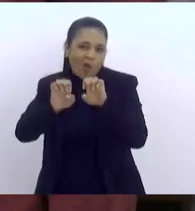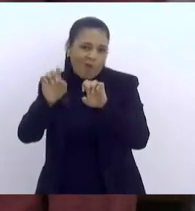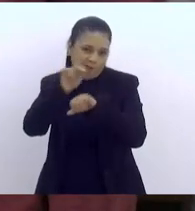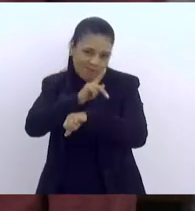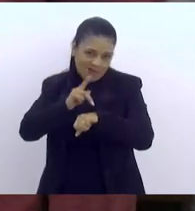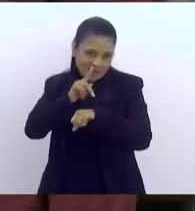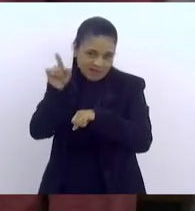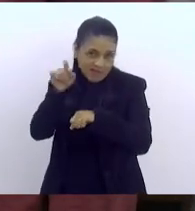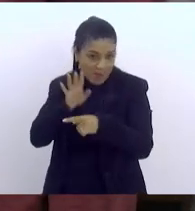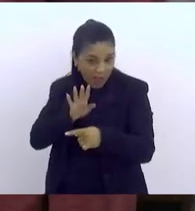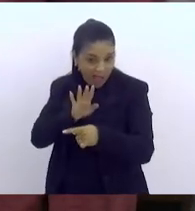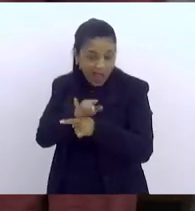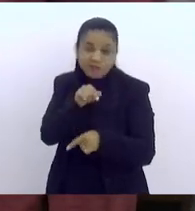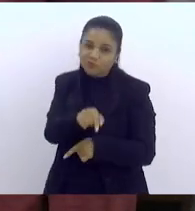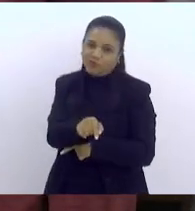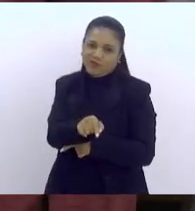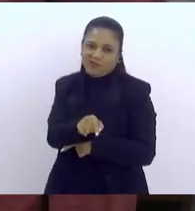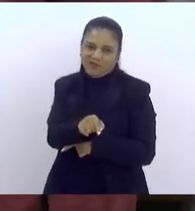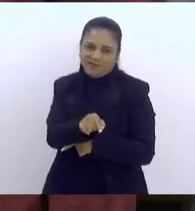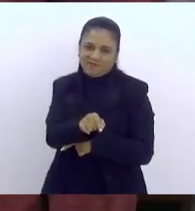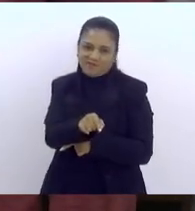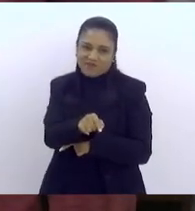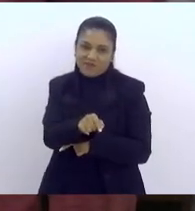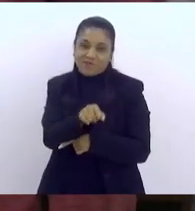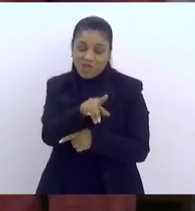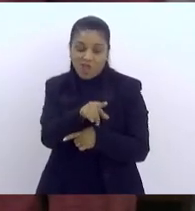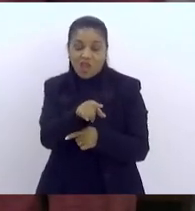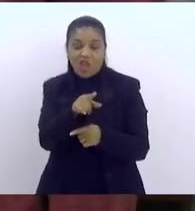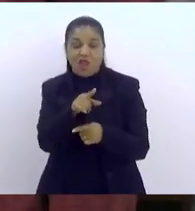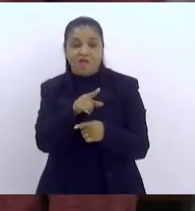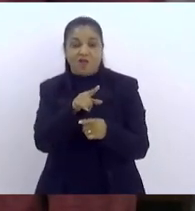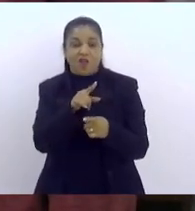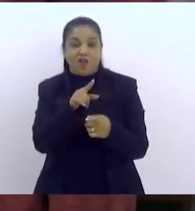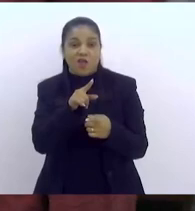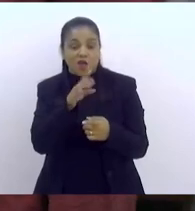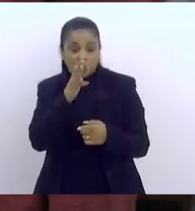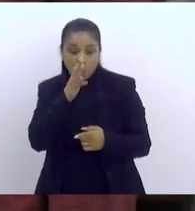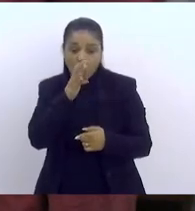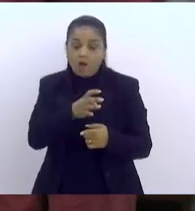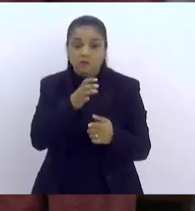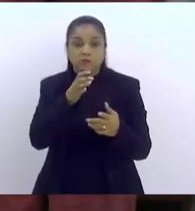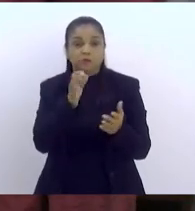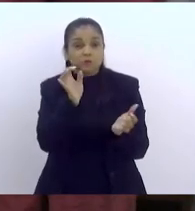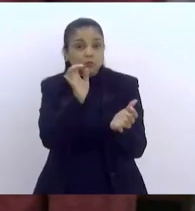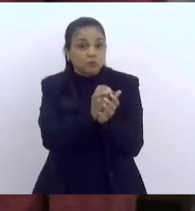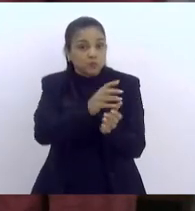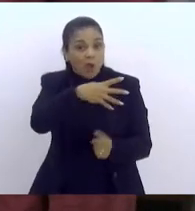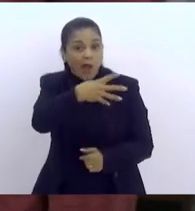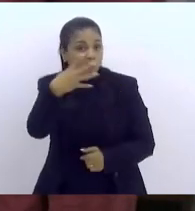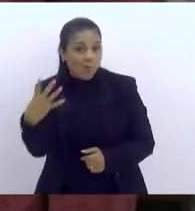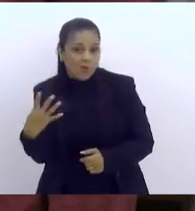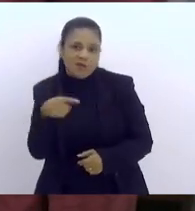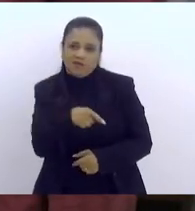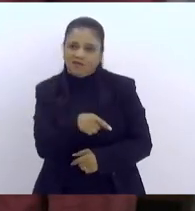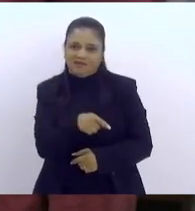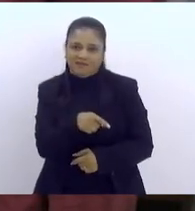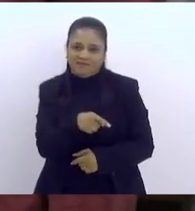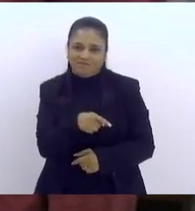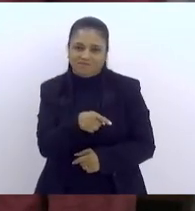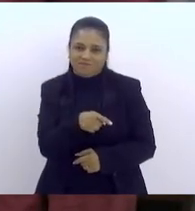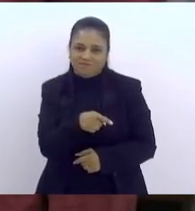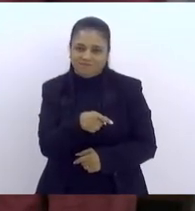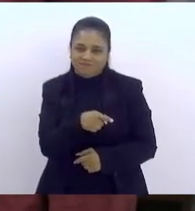ajudar, é porque colocaram na conta do Arco-Íris uma conta que não é sua. Essa é a